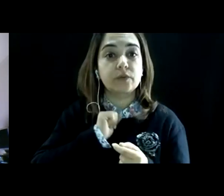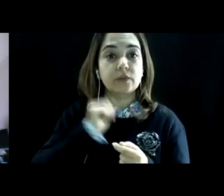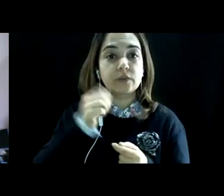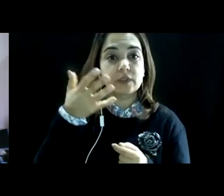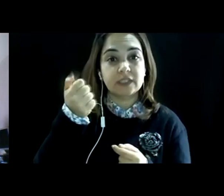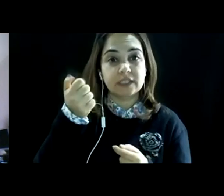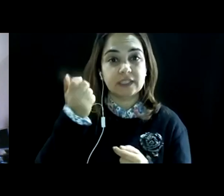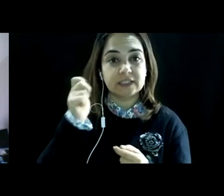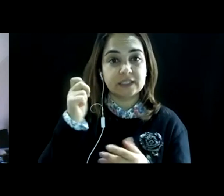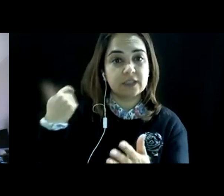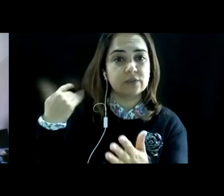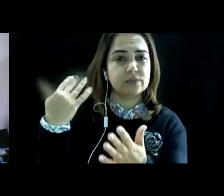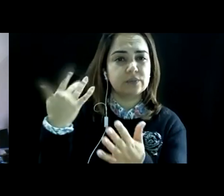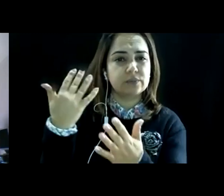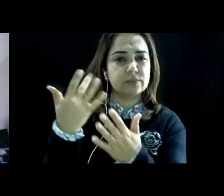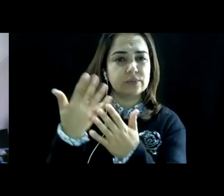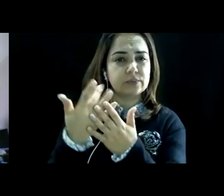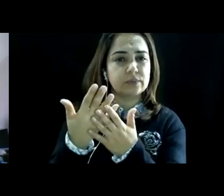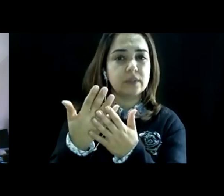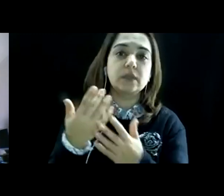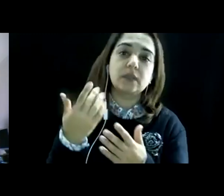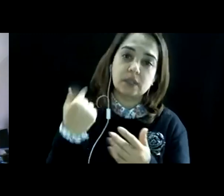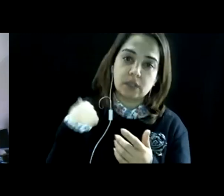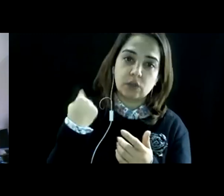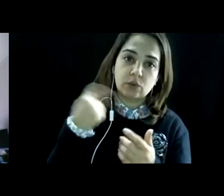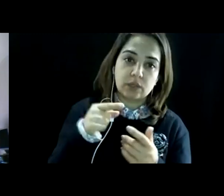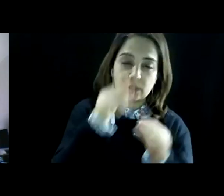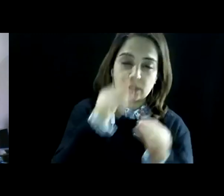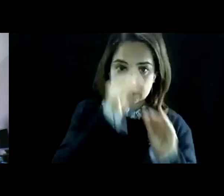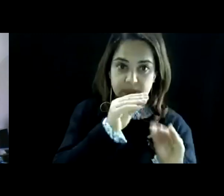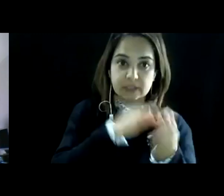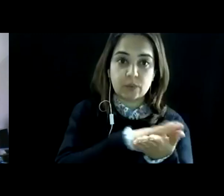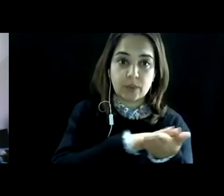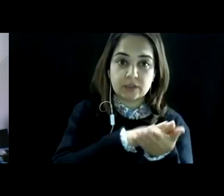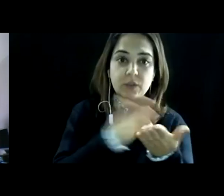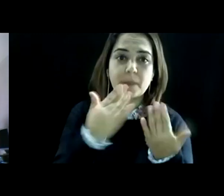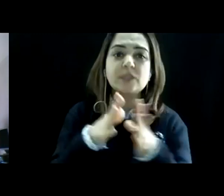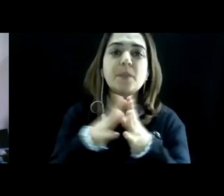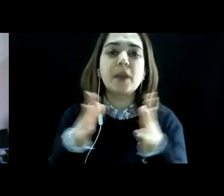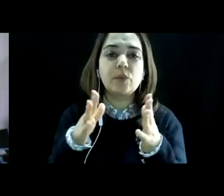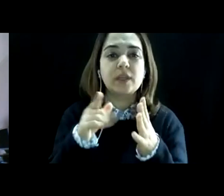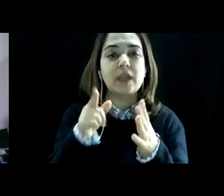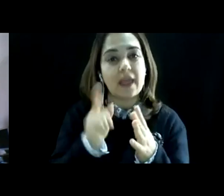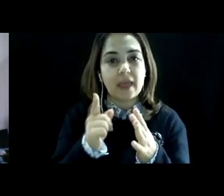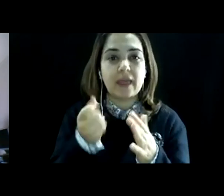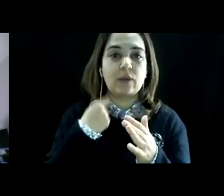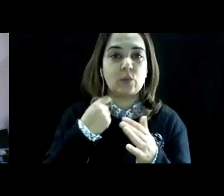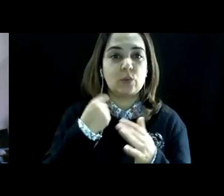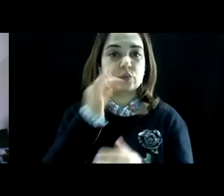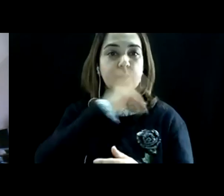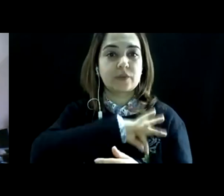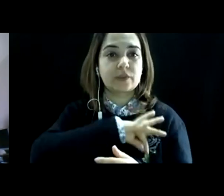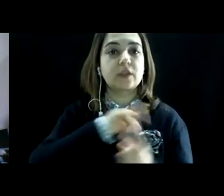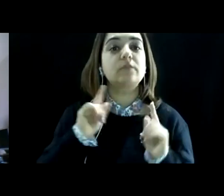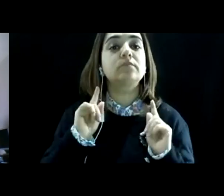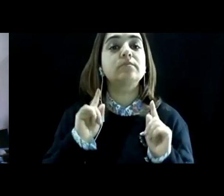anos, com algumas exceções, que eu tenho às vezes ensino básico, são de cursos profissionais. E, até para começar,